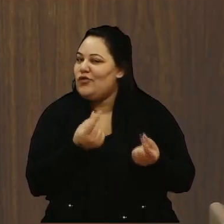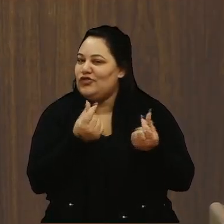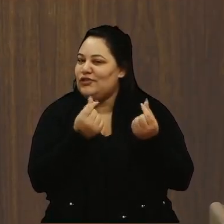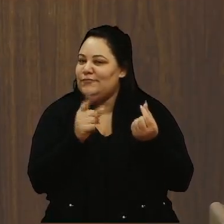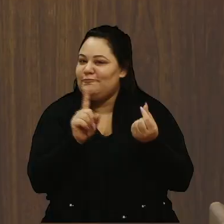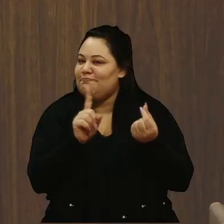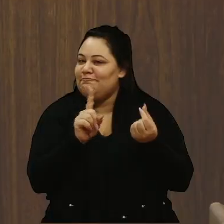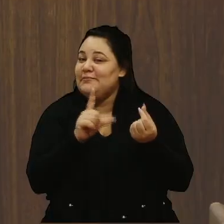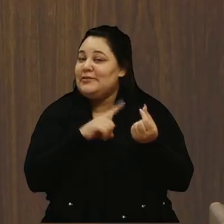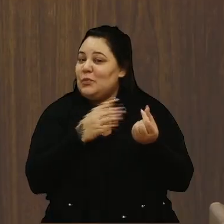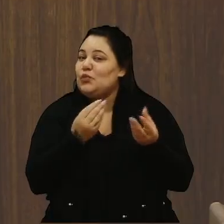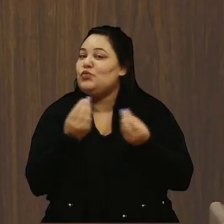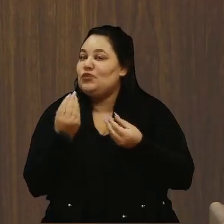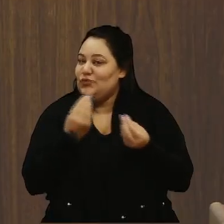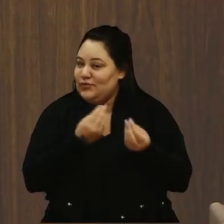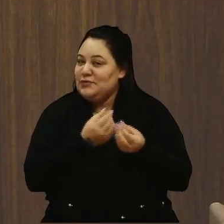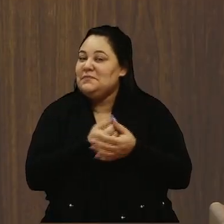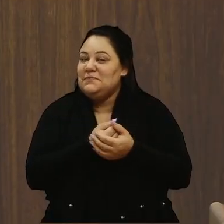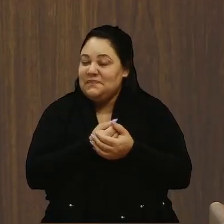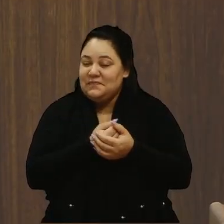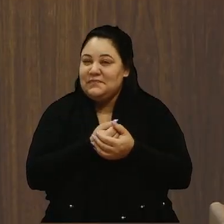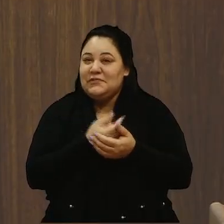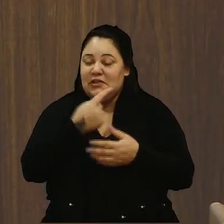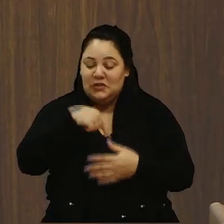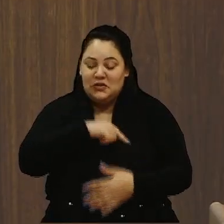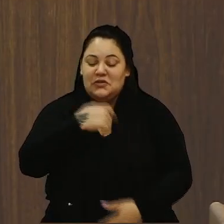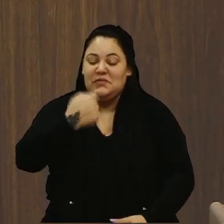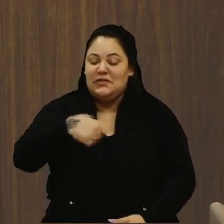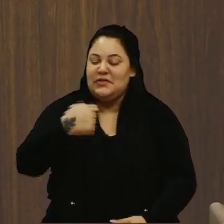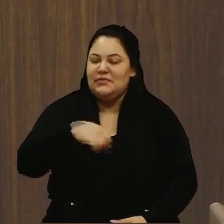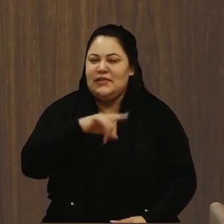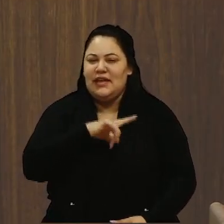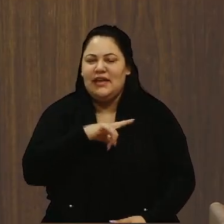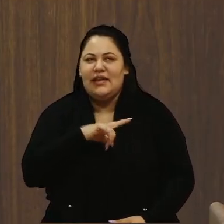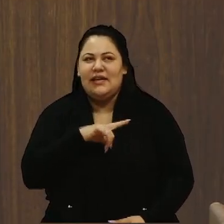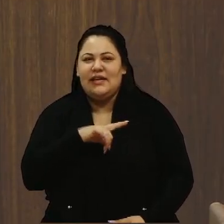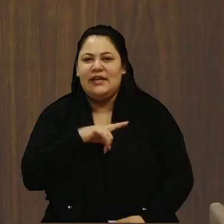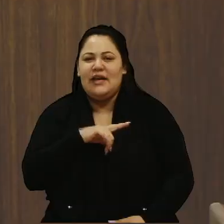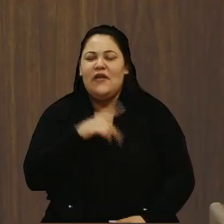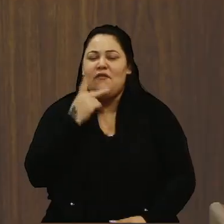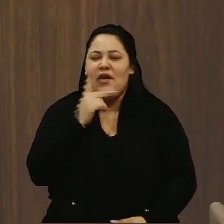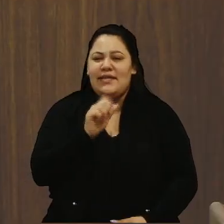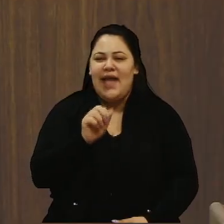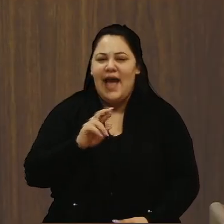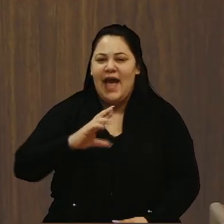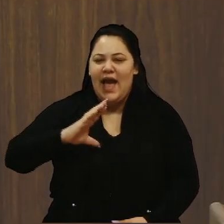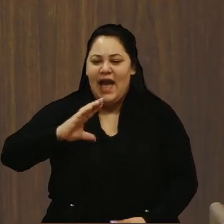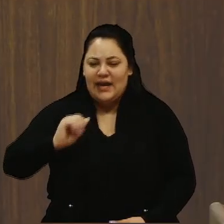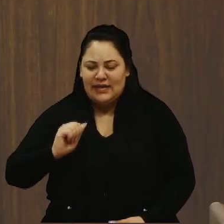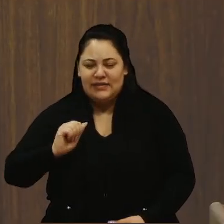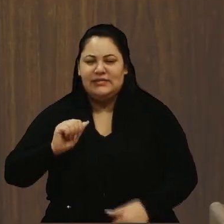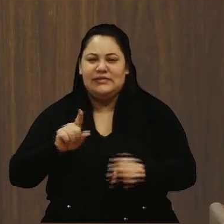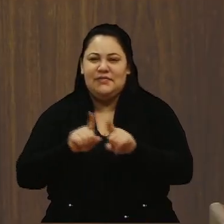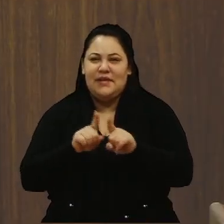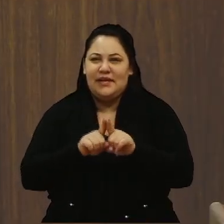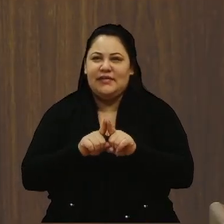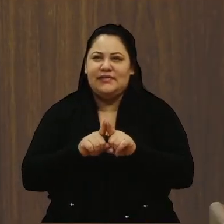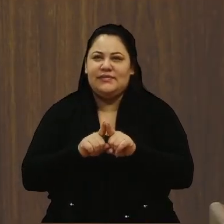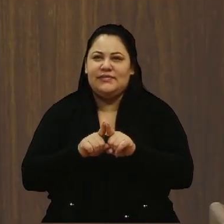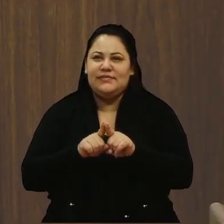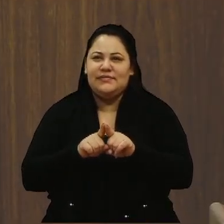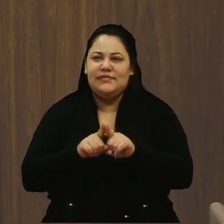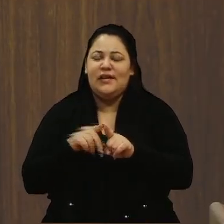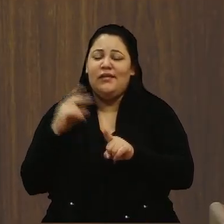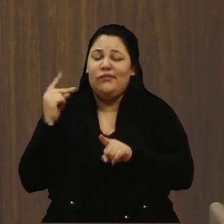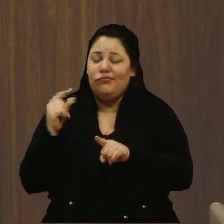nós precisamos também ter, mas eu falo da Arca, por exemplo, que eu sei que eles estavam muito tempo para receber,